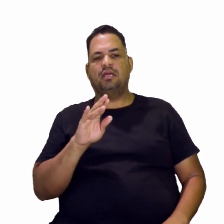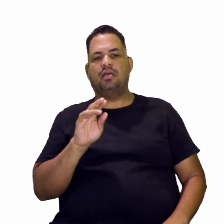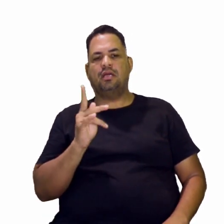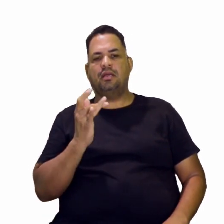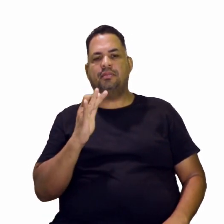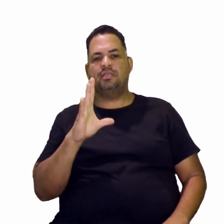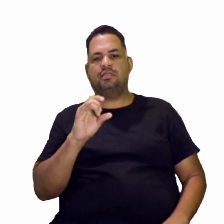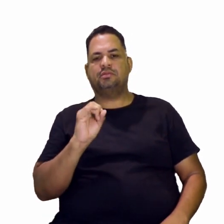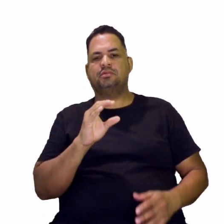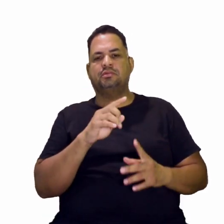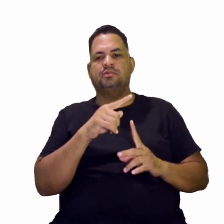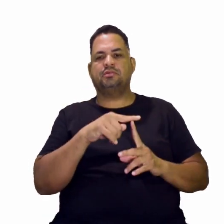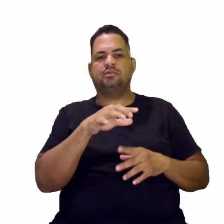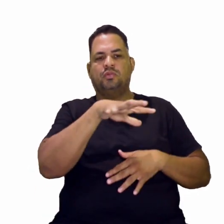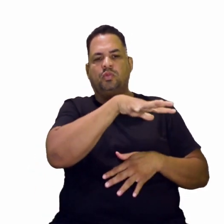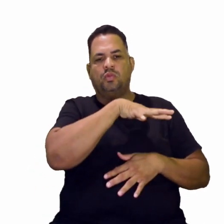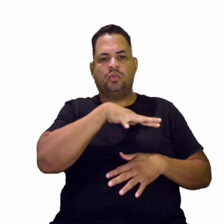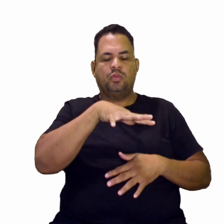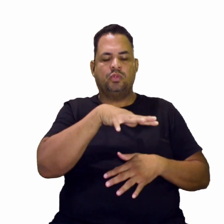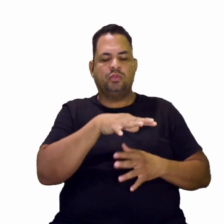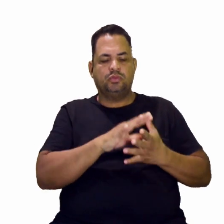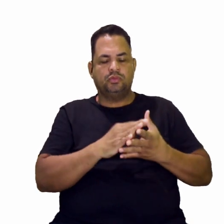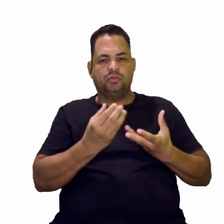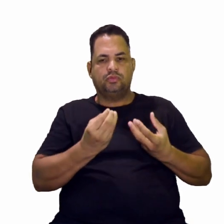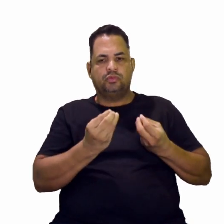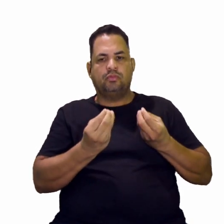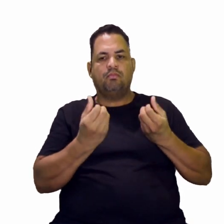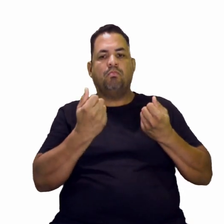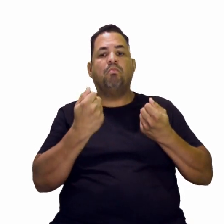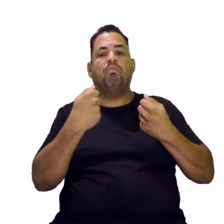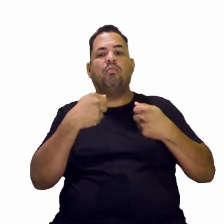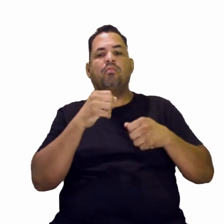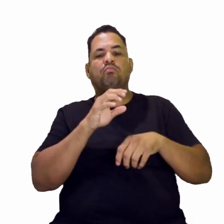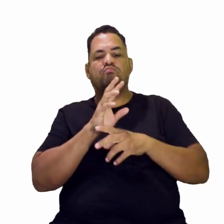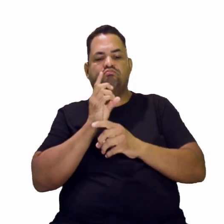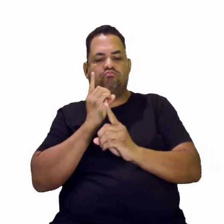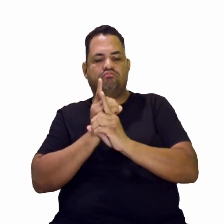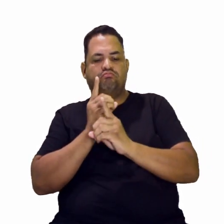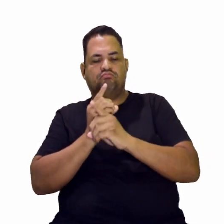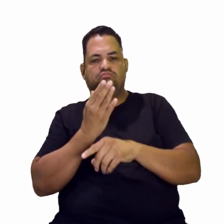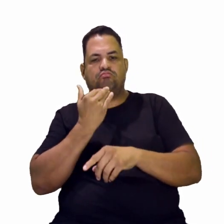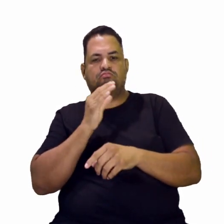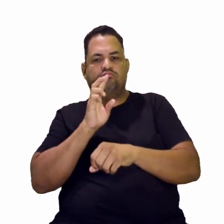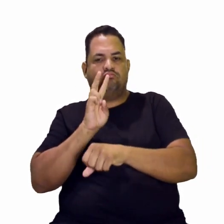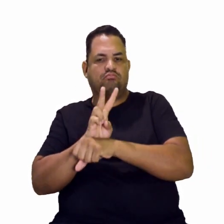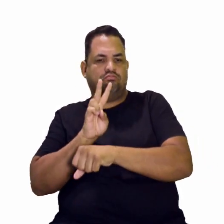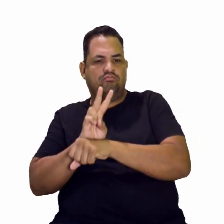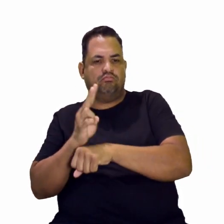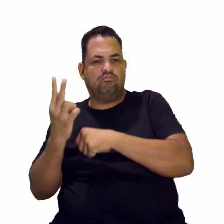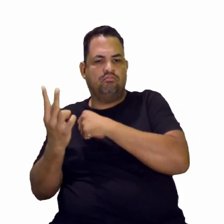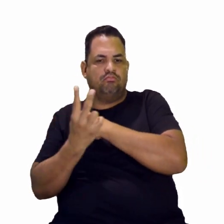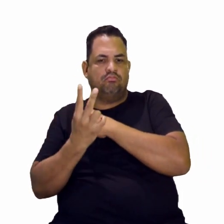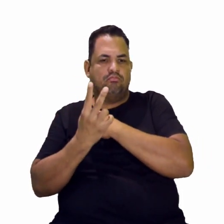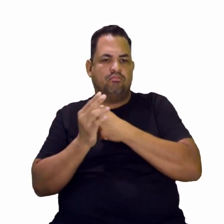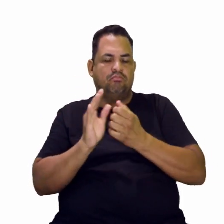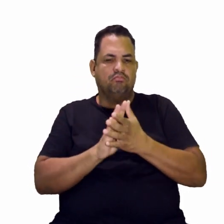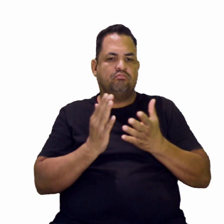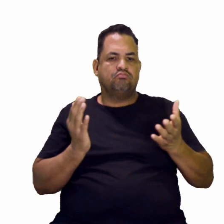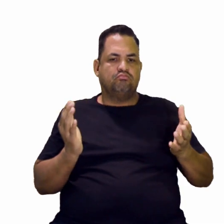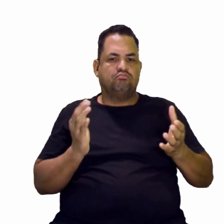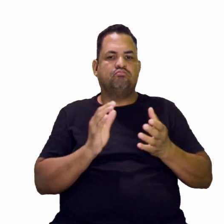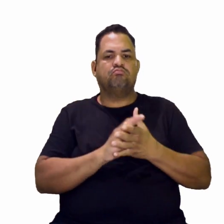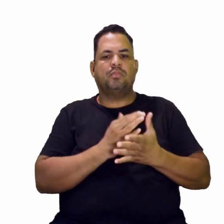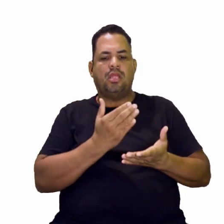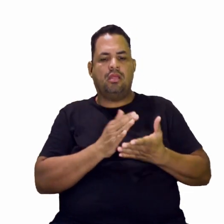refere tipicamente à zona em que o organismo vive e onde pode encontrar alimento, abrigo, proteção, companheiros